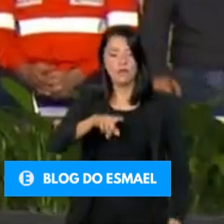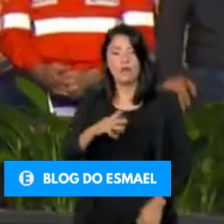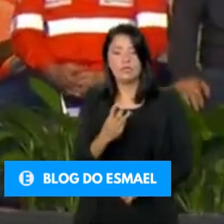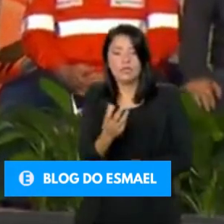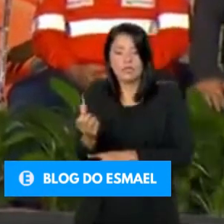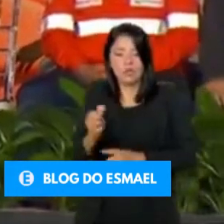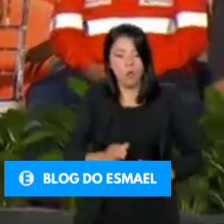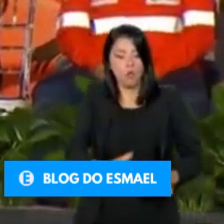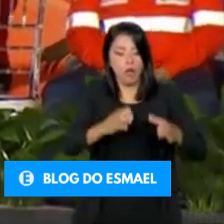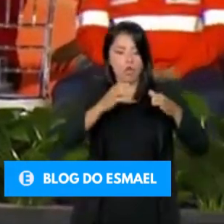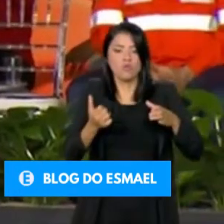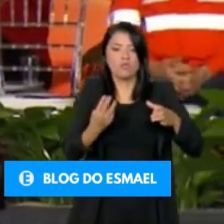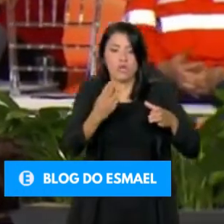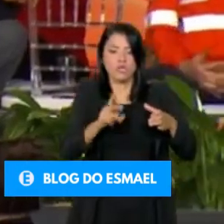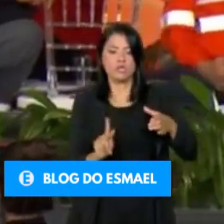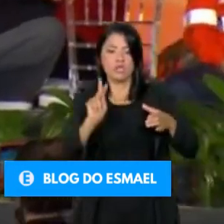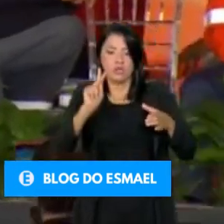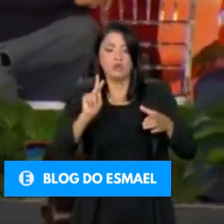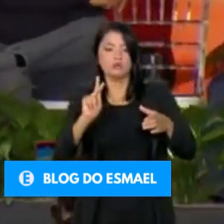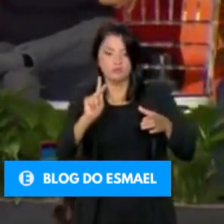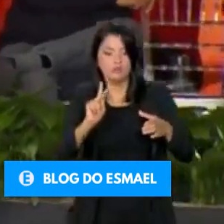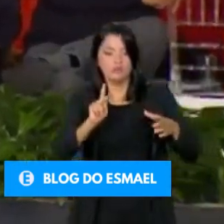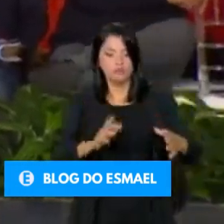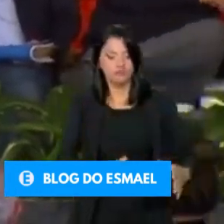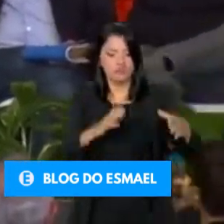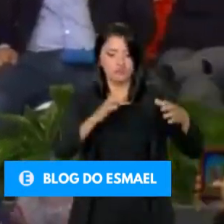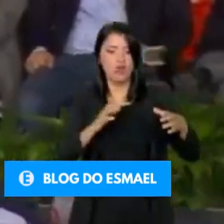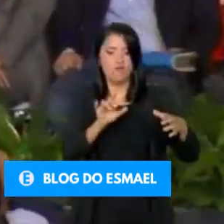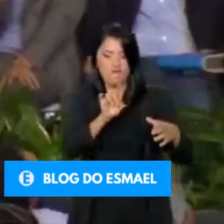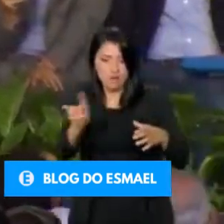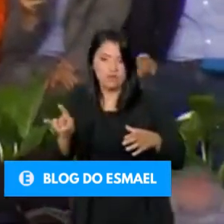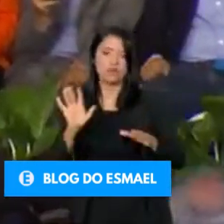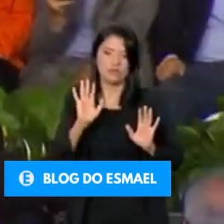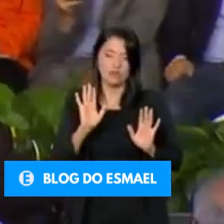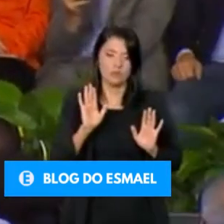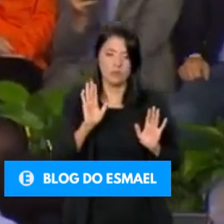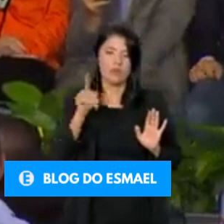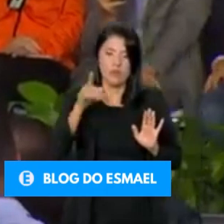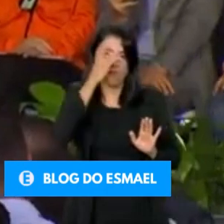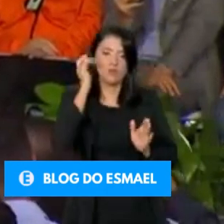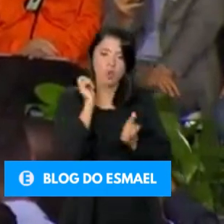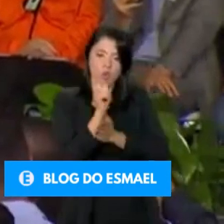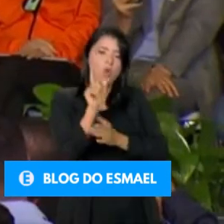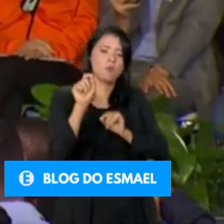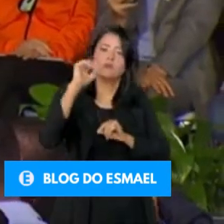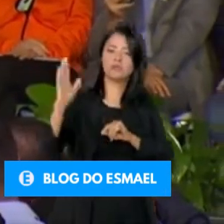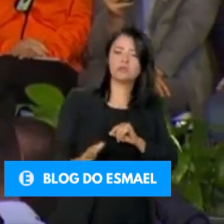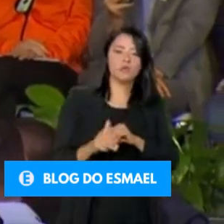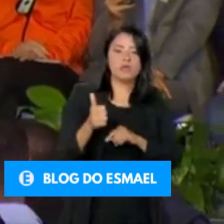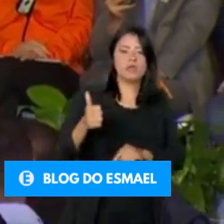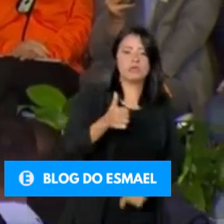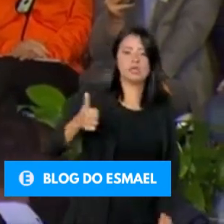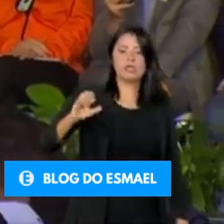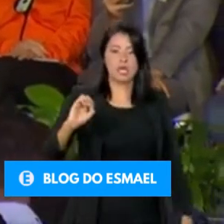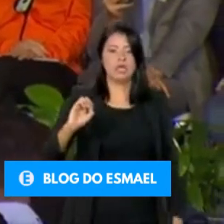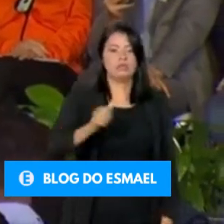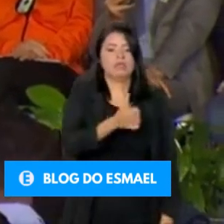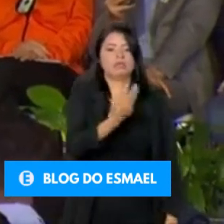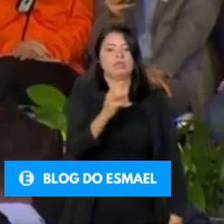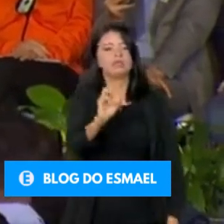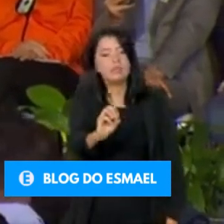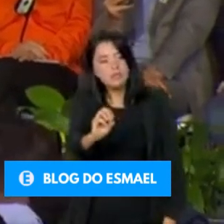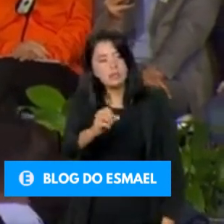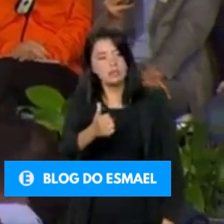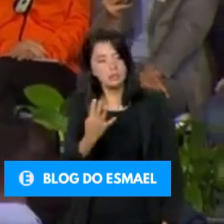quilos. O botijão de 13 quilos. E ele chega para muita gente no Brasil a 110, a 130,